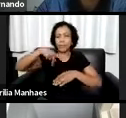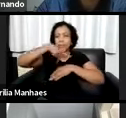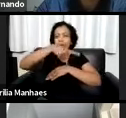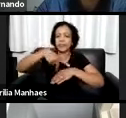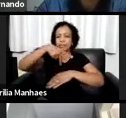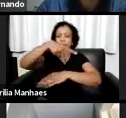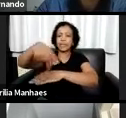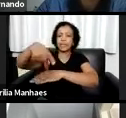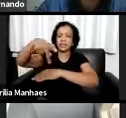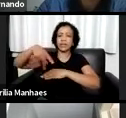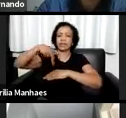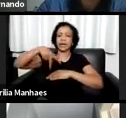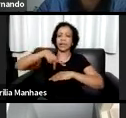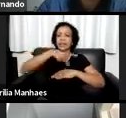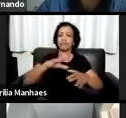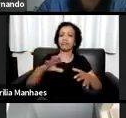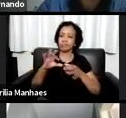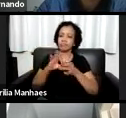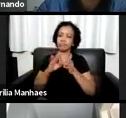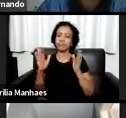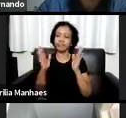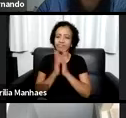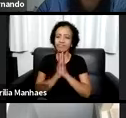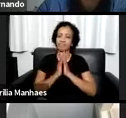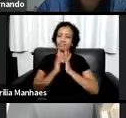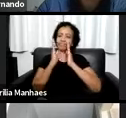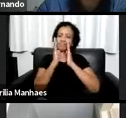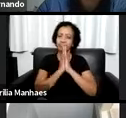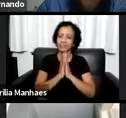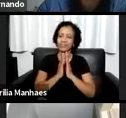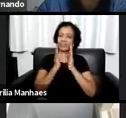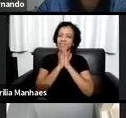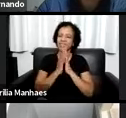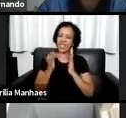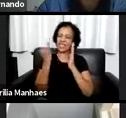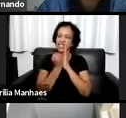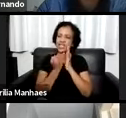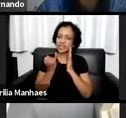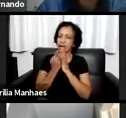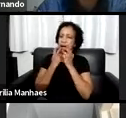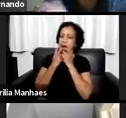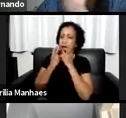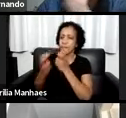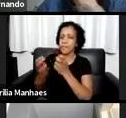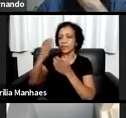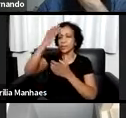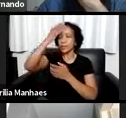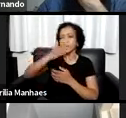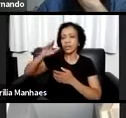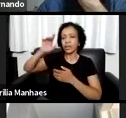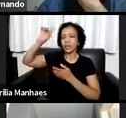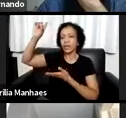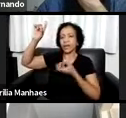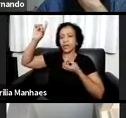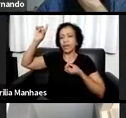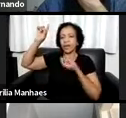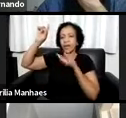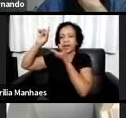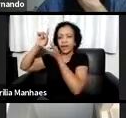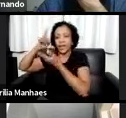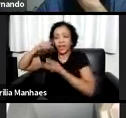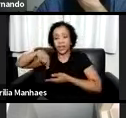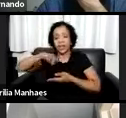estão conosco, participando, orando, clamando diante do trono da graça de Deus. Nós clamamos,